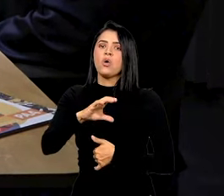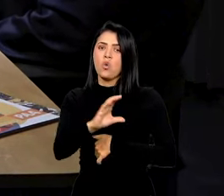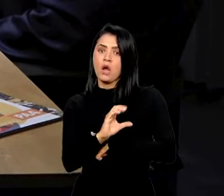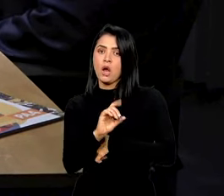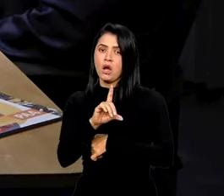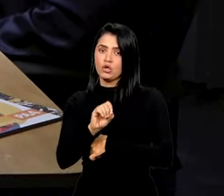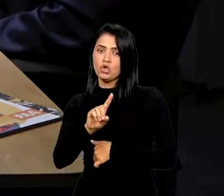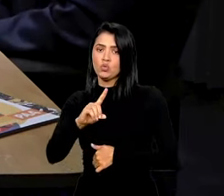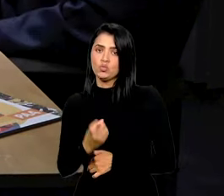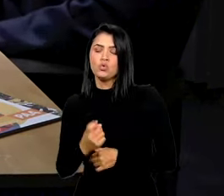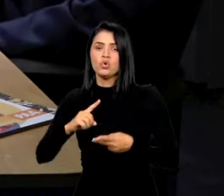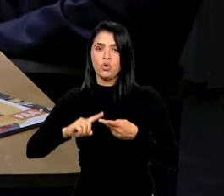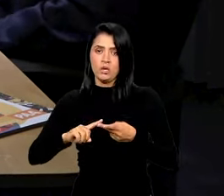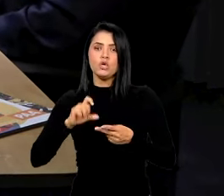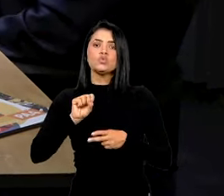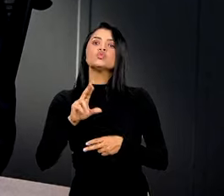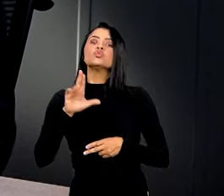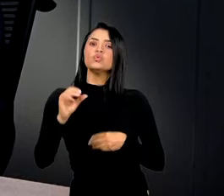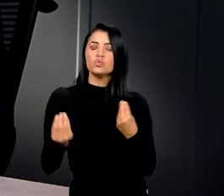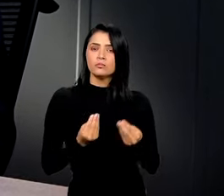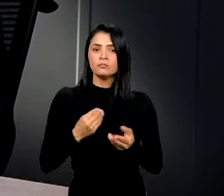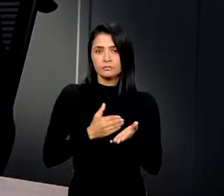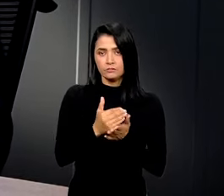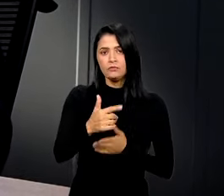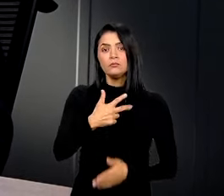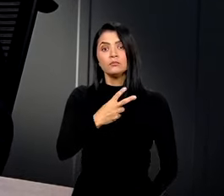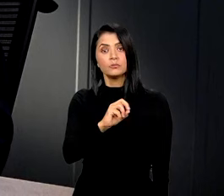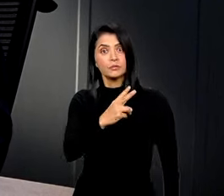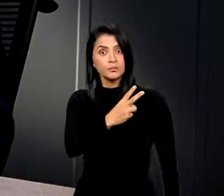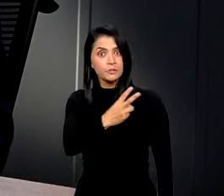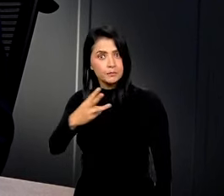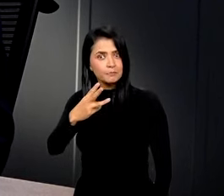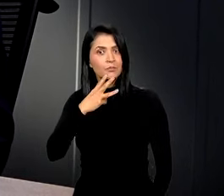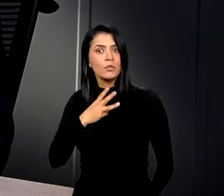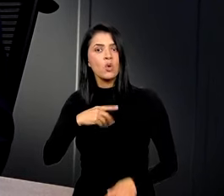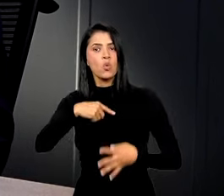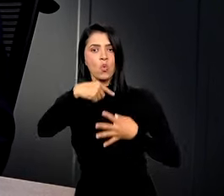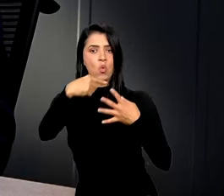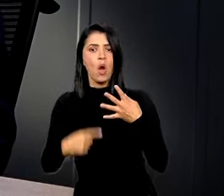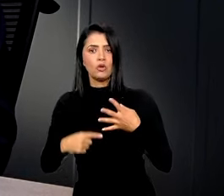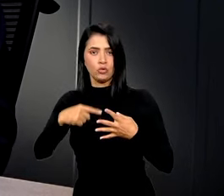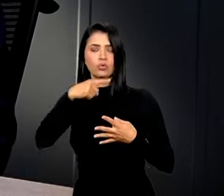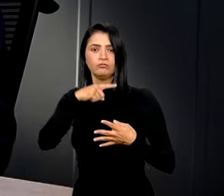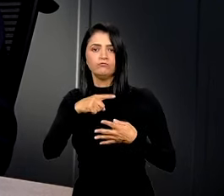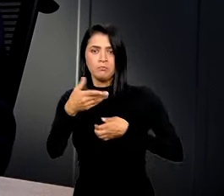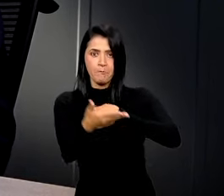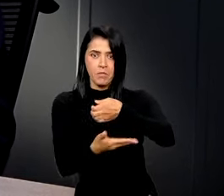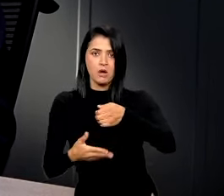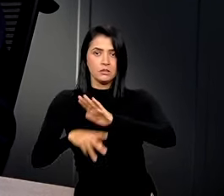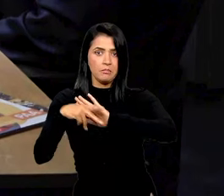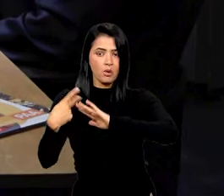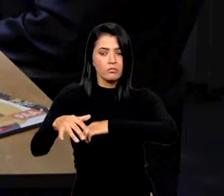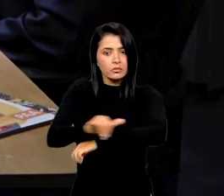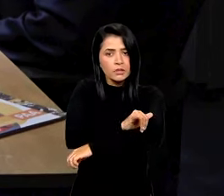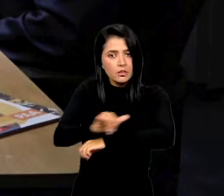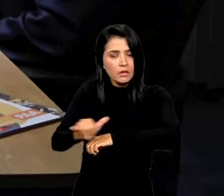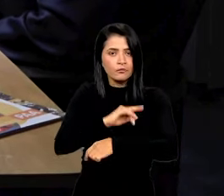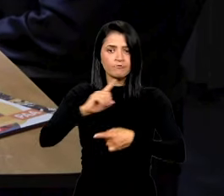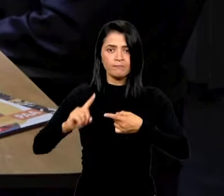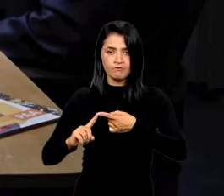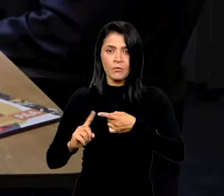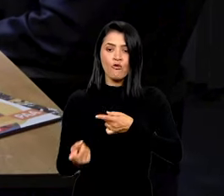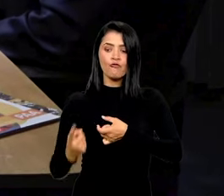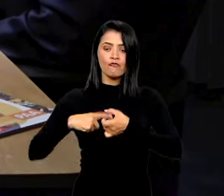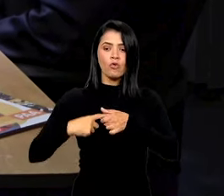em 2023 com 4 pilares estratégicos da reconstrução. Primeiro, recomposição orçamentária.